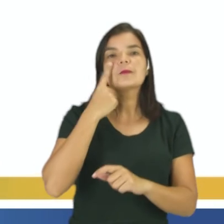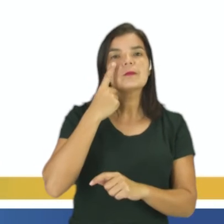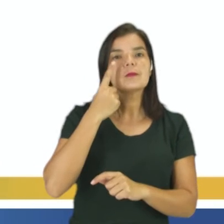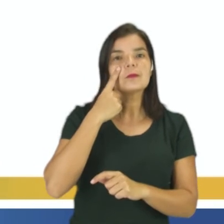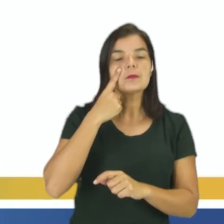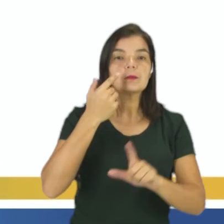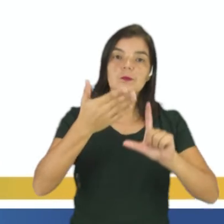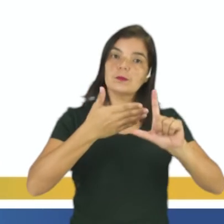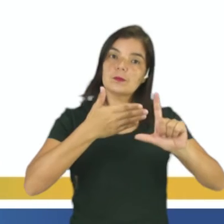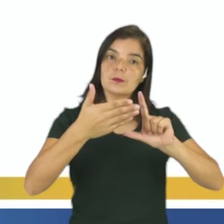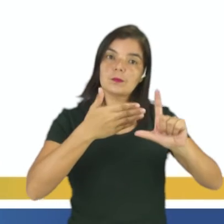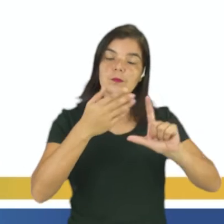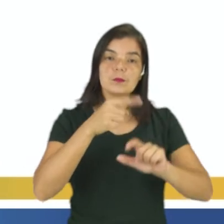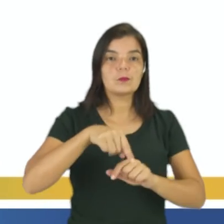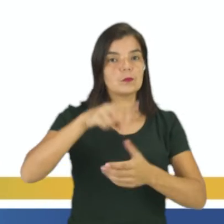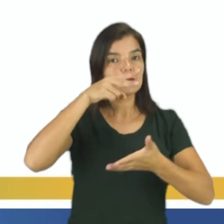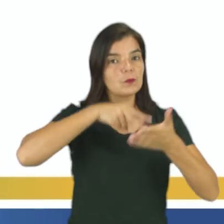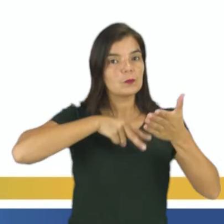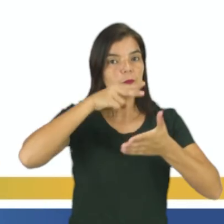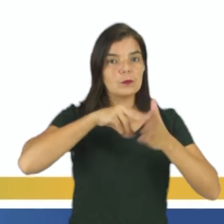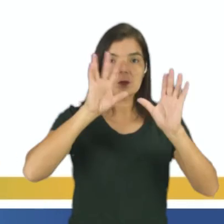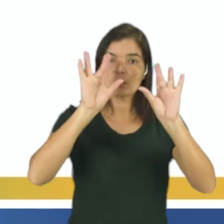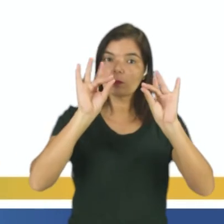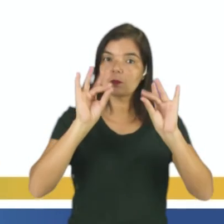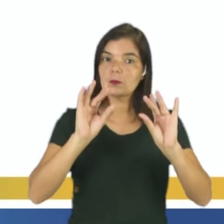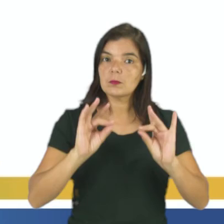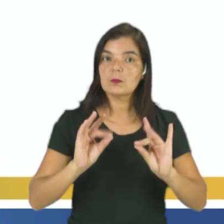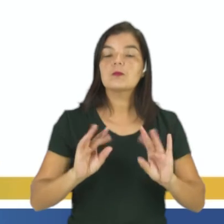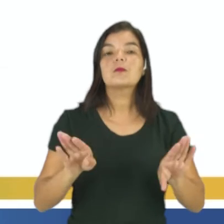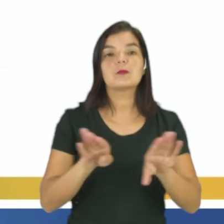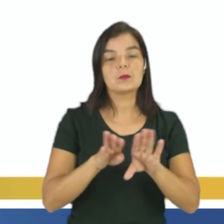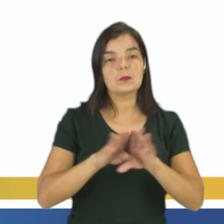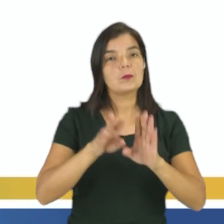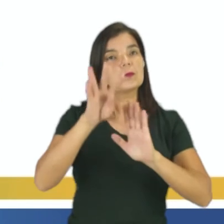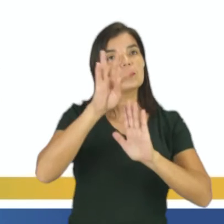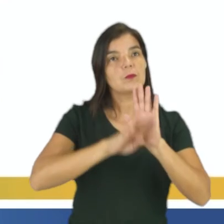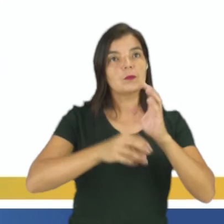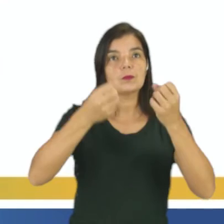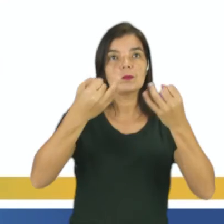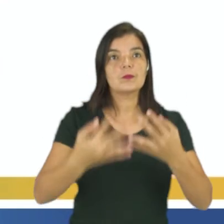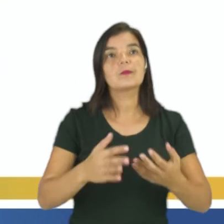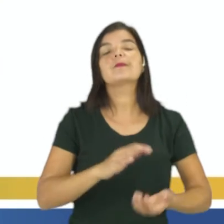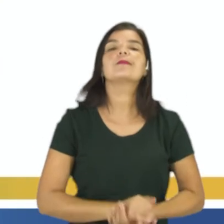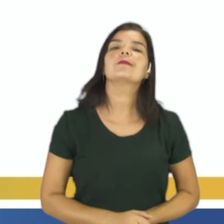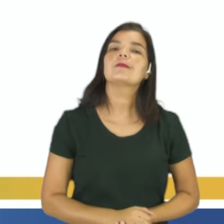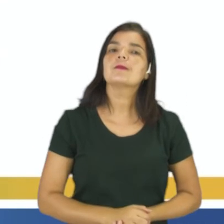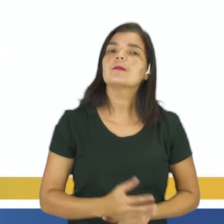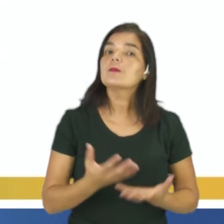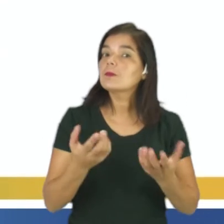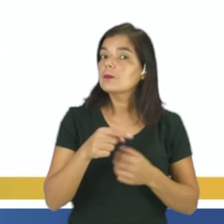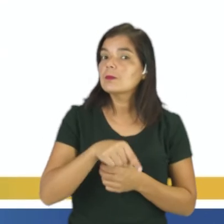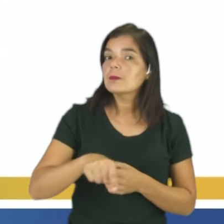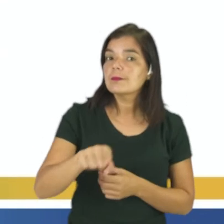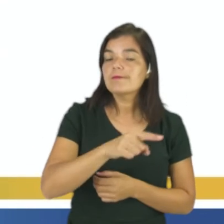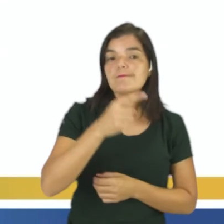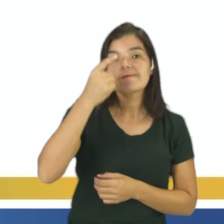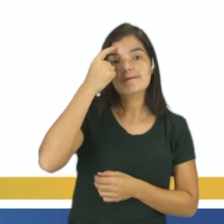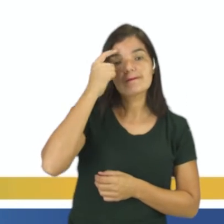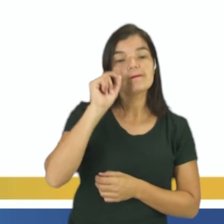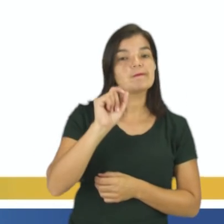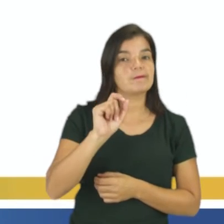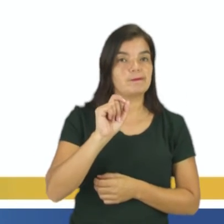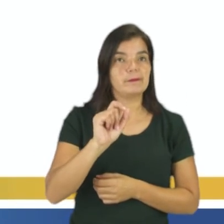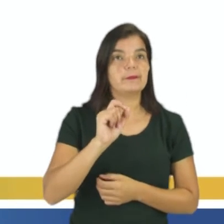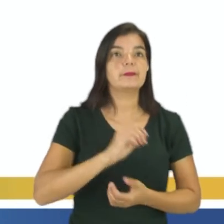procurarem a plataforma para poder lerem mais detalhadamente o que esse texto nos diz. O que eu quero deixar aqui para vocês é a